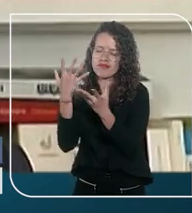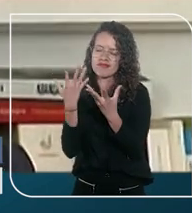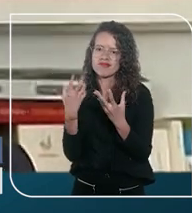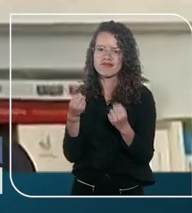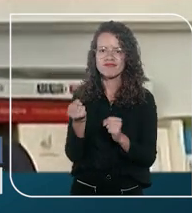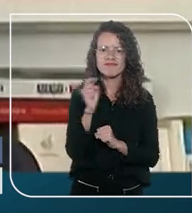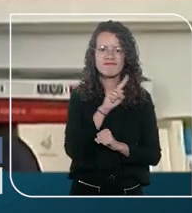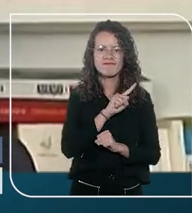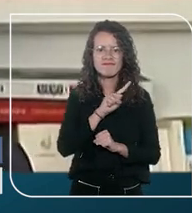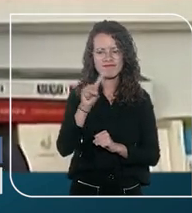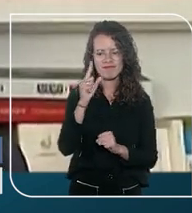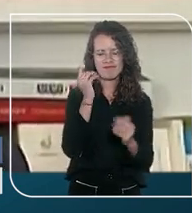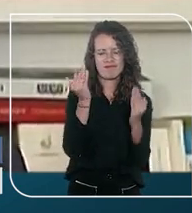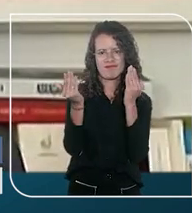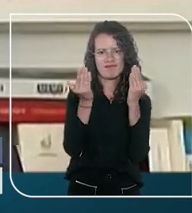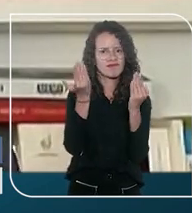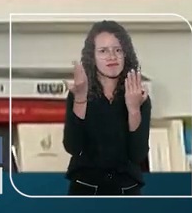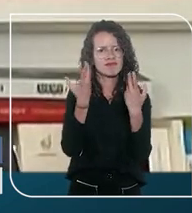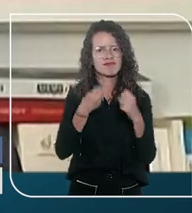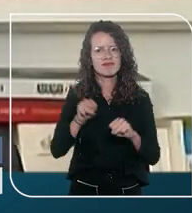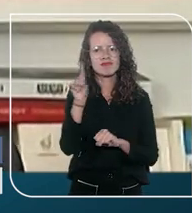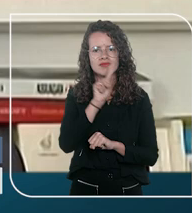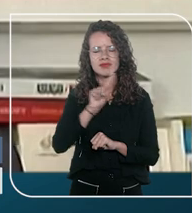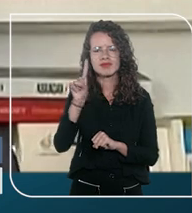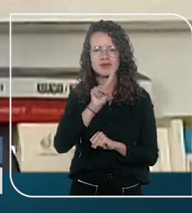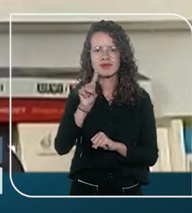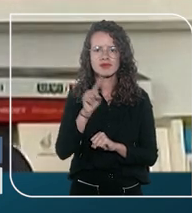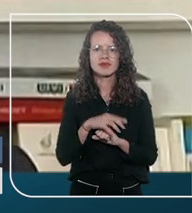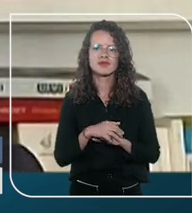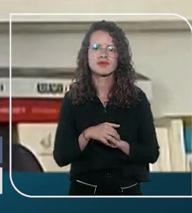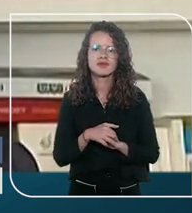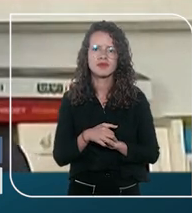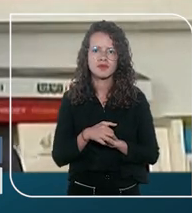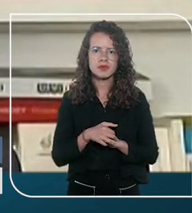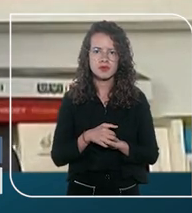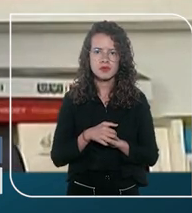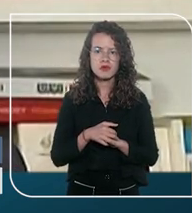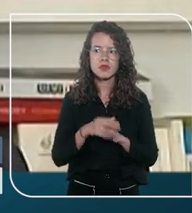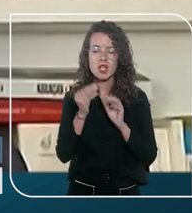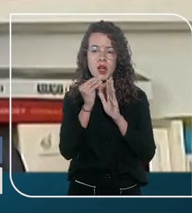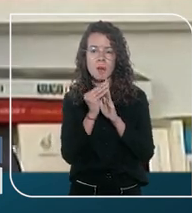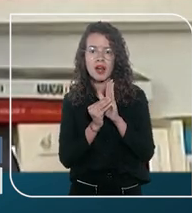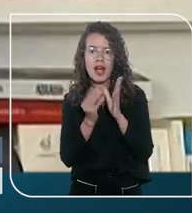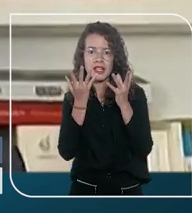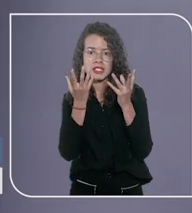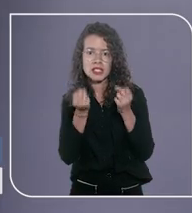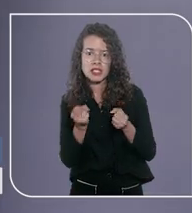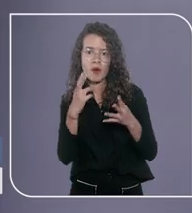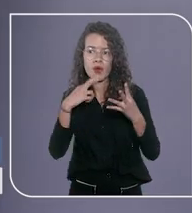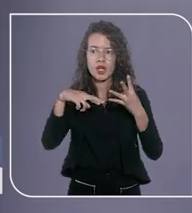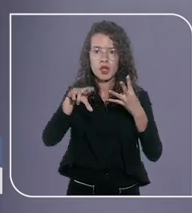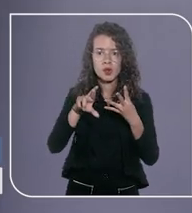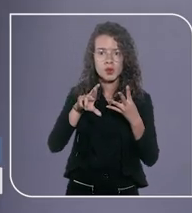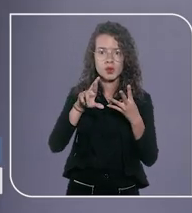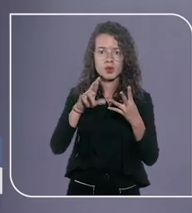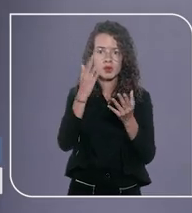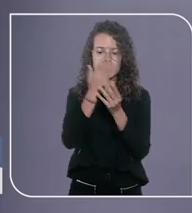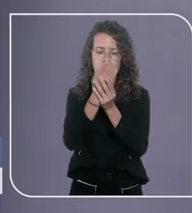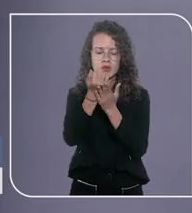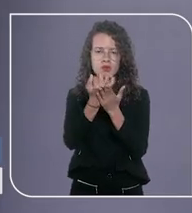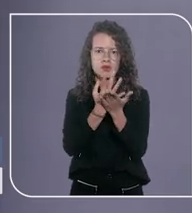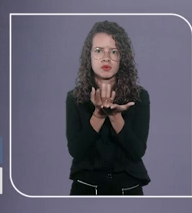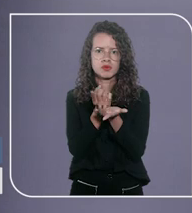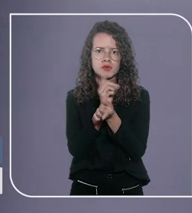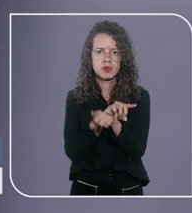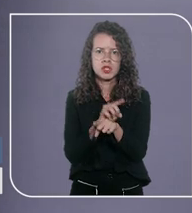tribunais como paradigmas para fins de recebimento, né, para fins de juízo de admissibilidade do recurso de embargos de